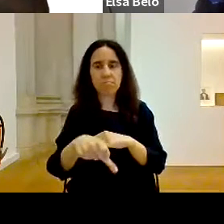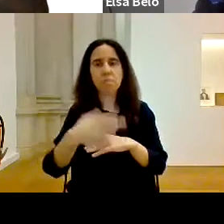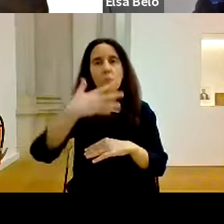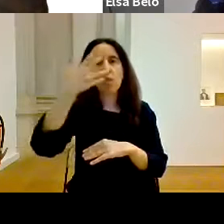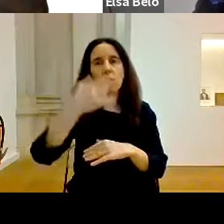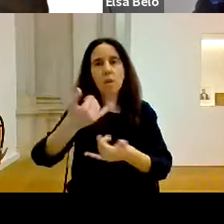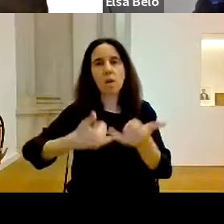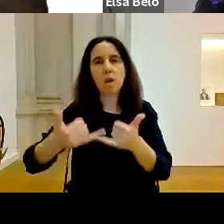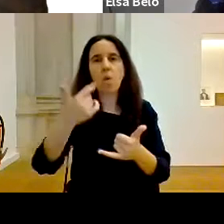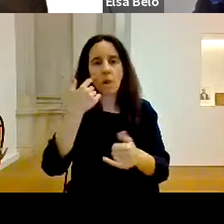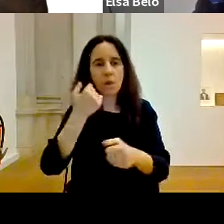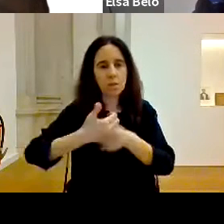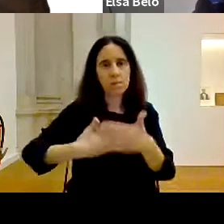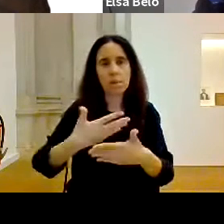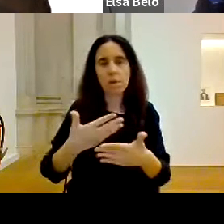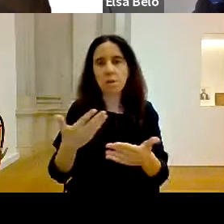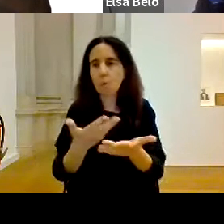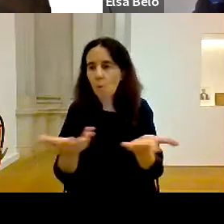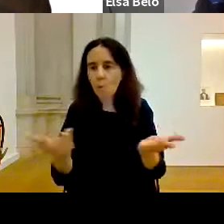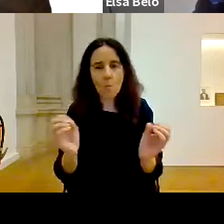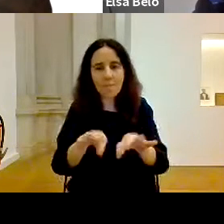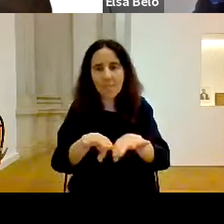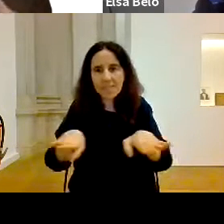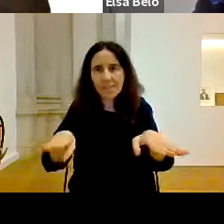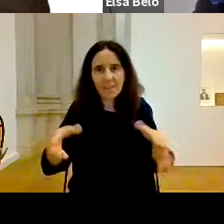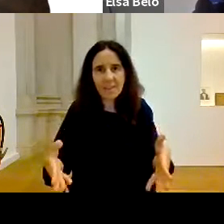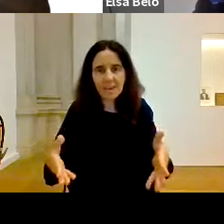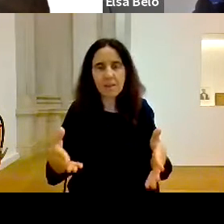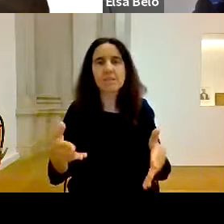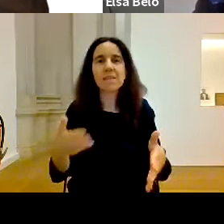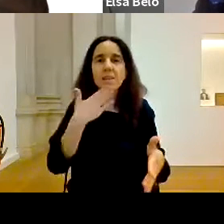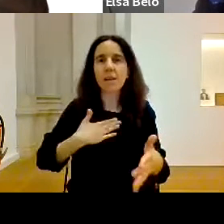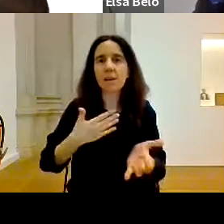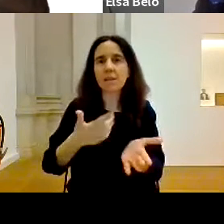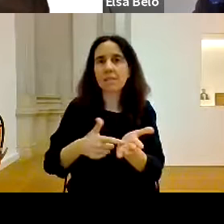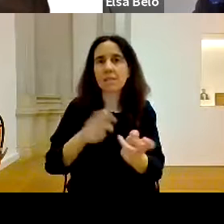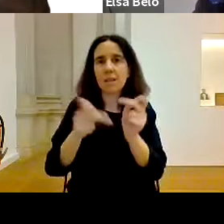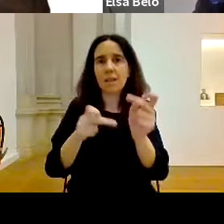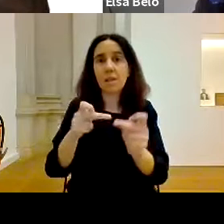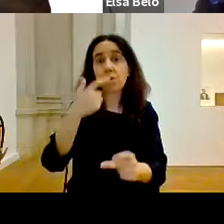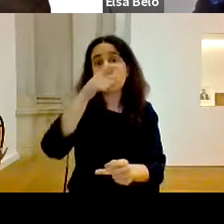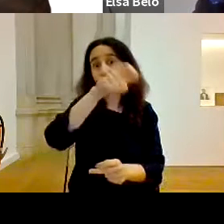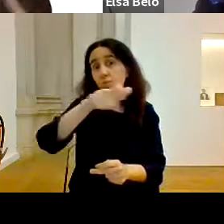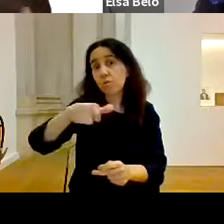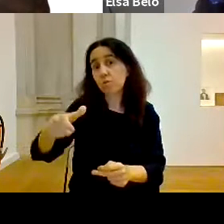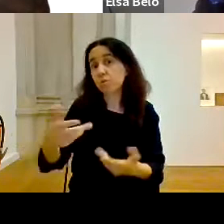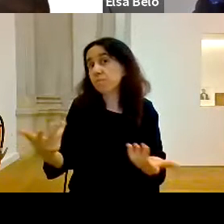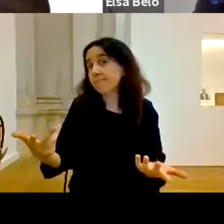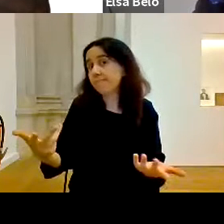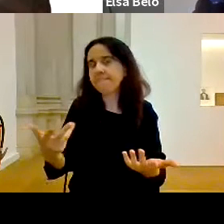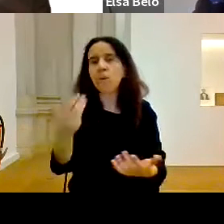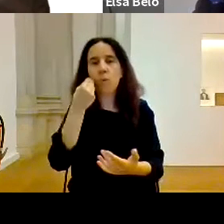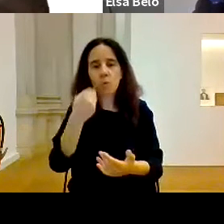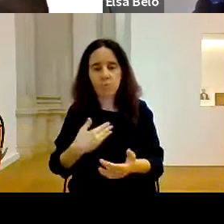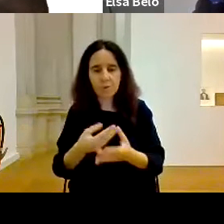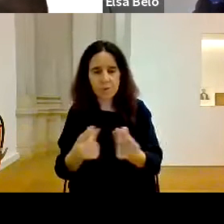termos que continuar a trabalhar e não termos as coisas em cima da secretária, aguçou a necessidade das pessoas, bom, então como é que eu consigo ultrapassar